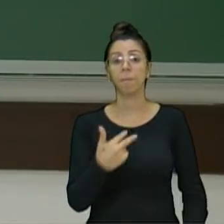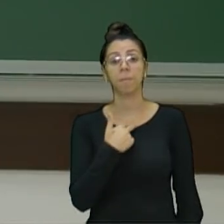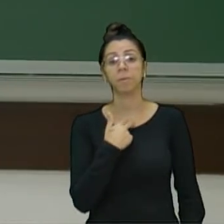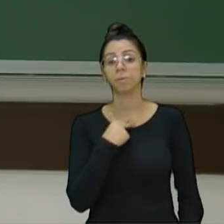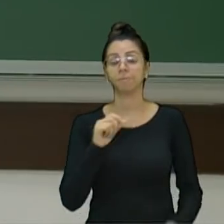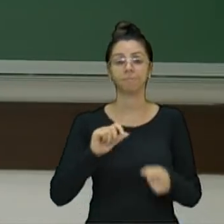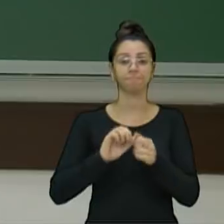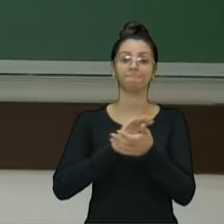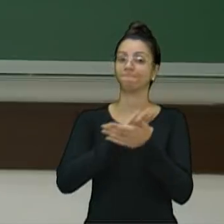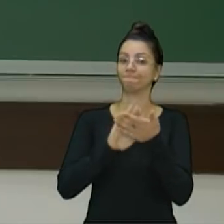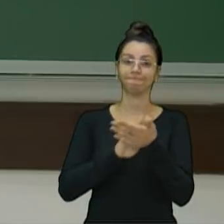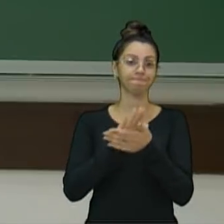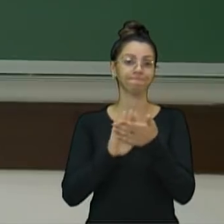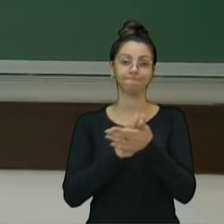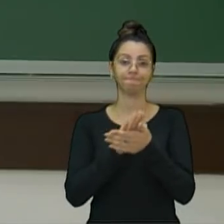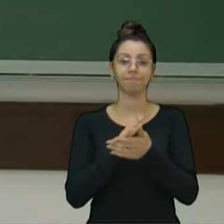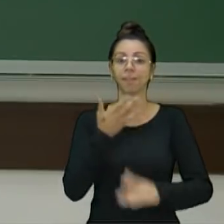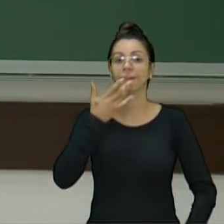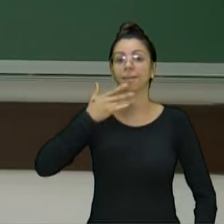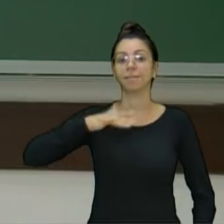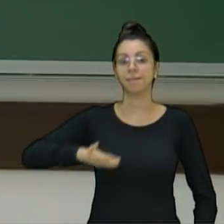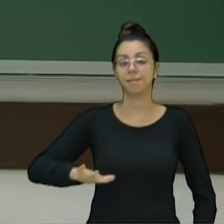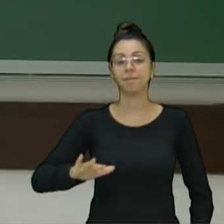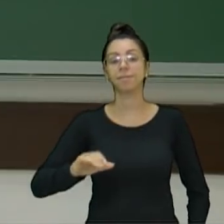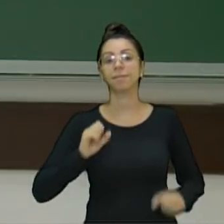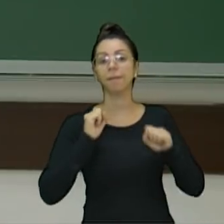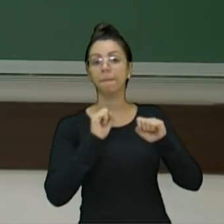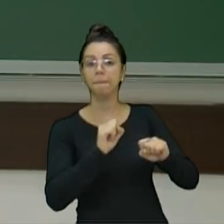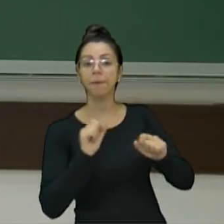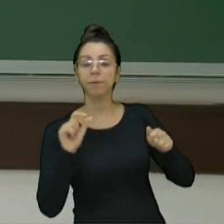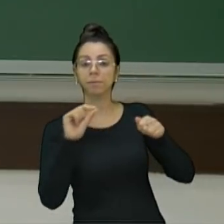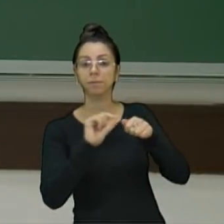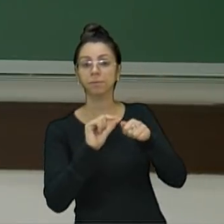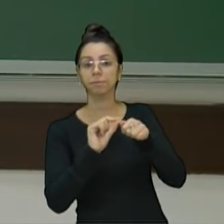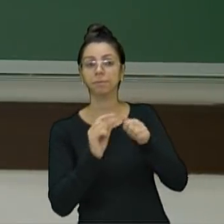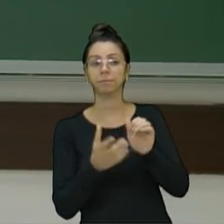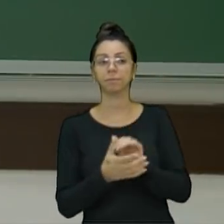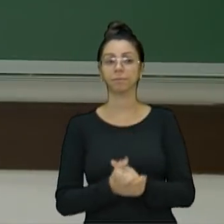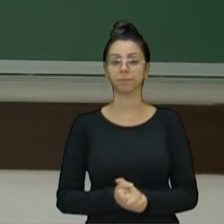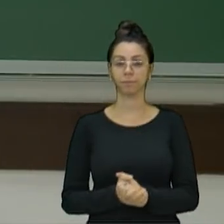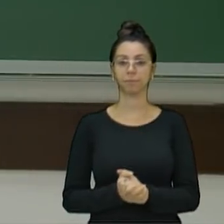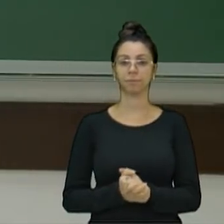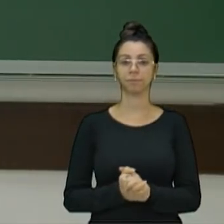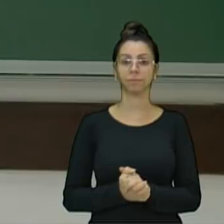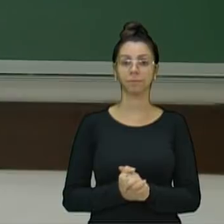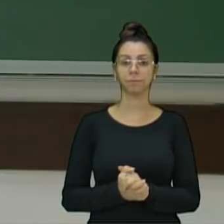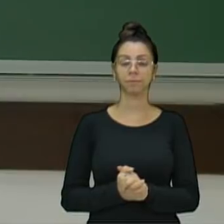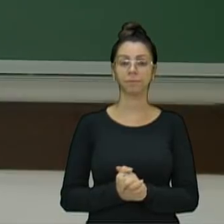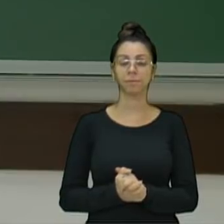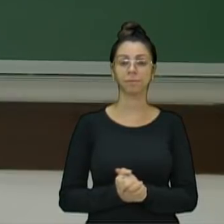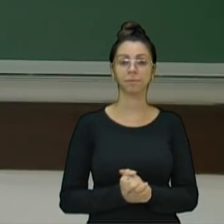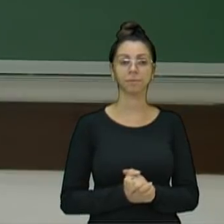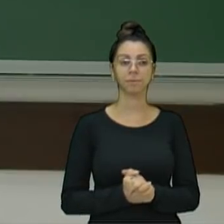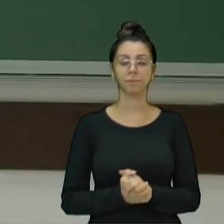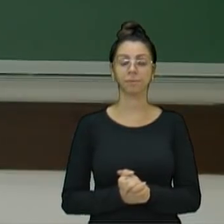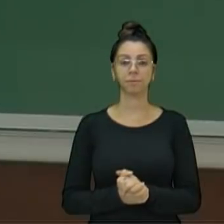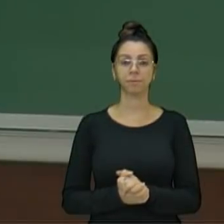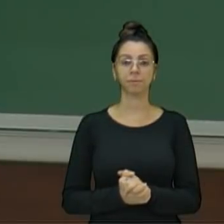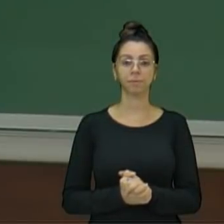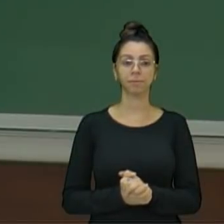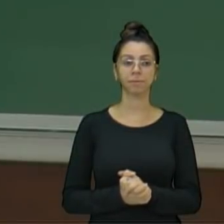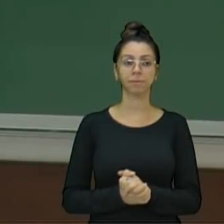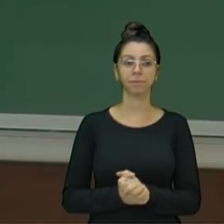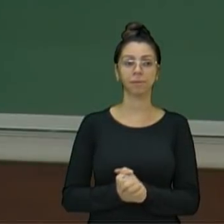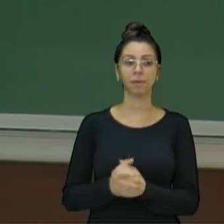fazer nada que as crianças podem fazer. Então, a linking word em destaque, que é o in short,